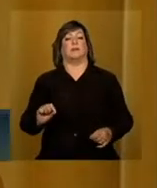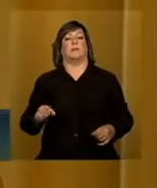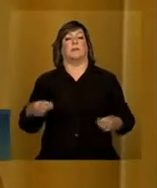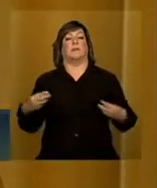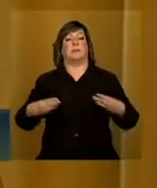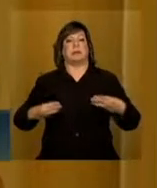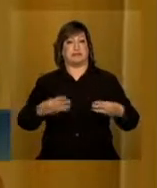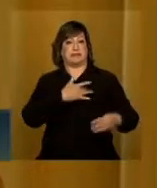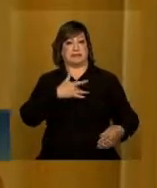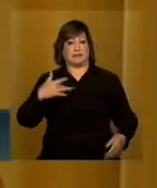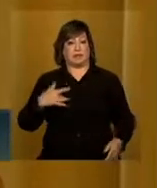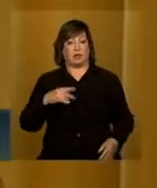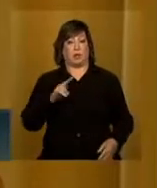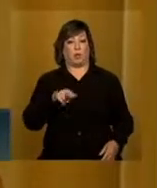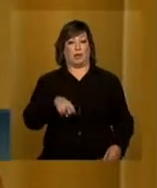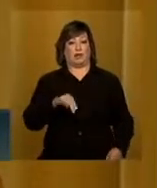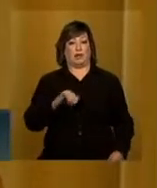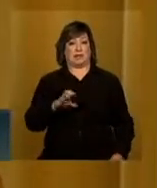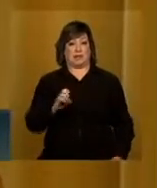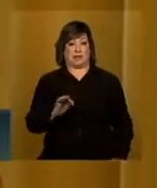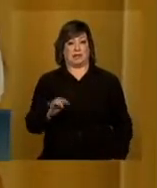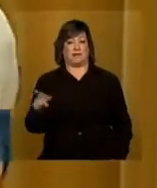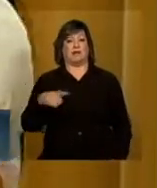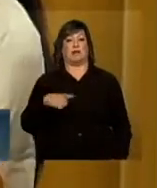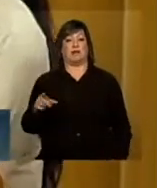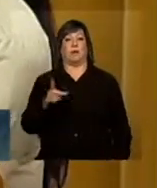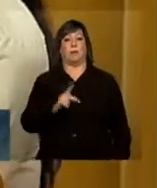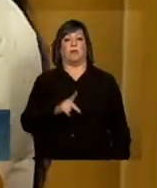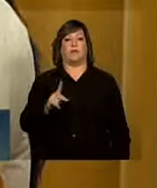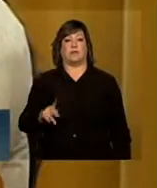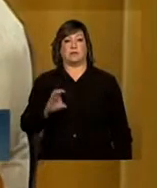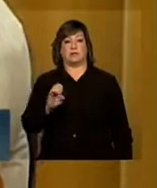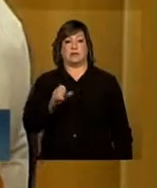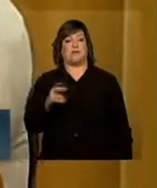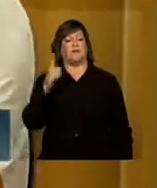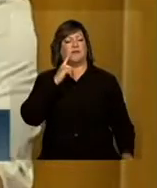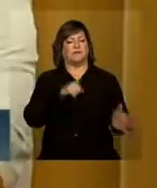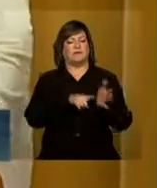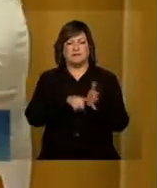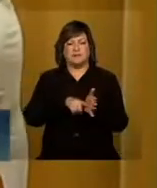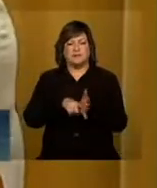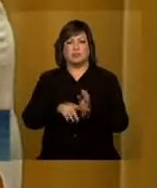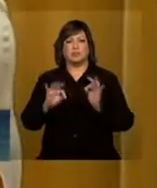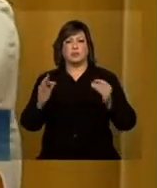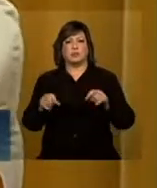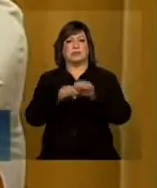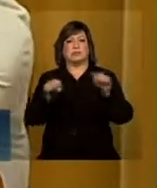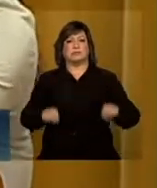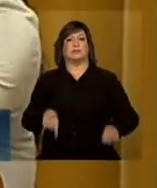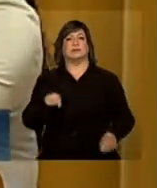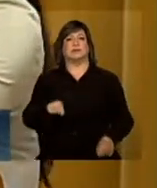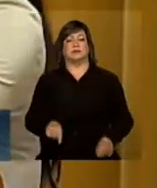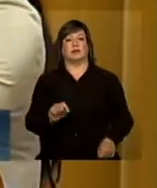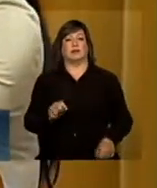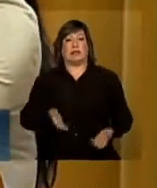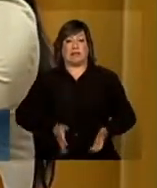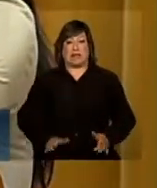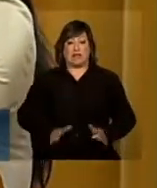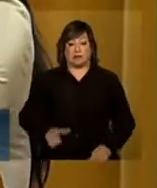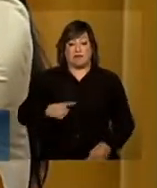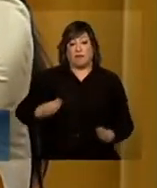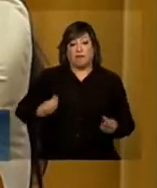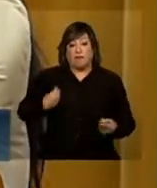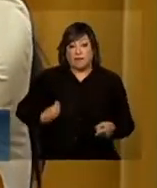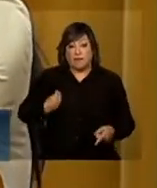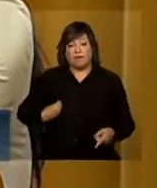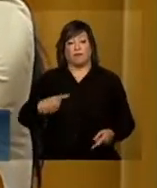Unicef, pela equipe do professor César Victor, que, revisando todos os dados do sistema de nascidos vivos,